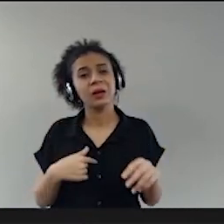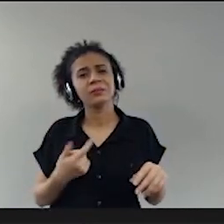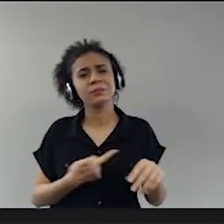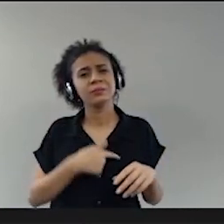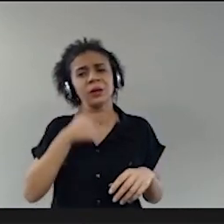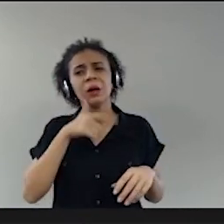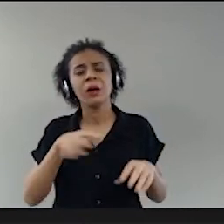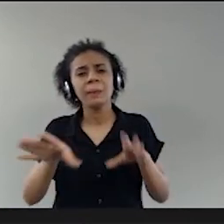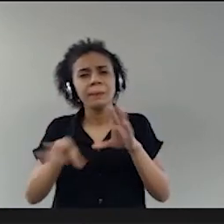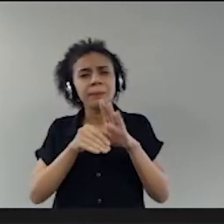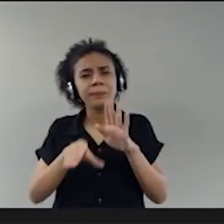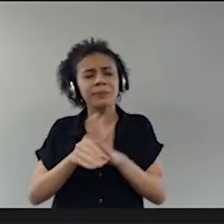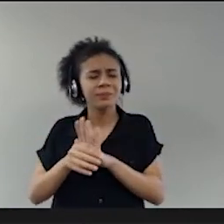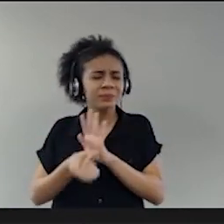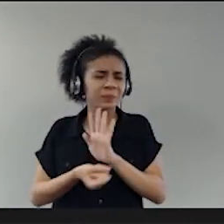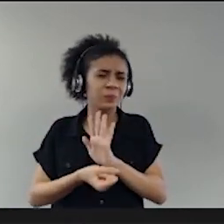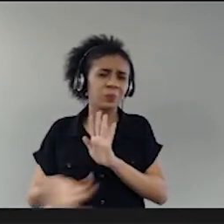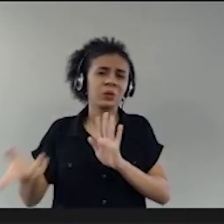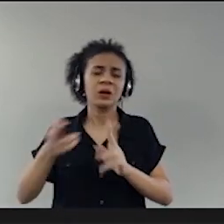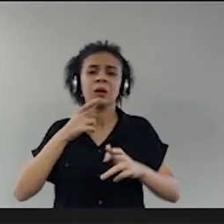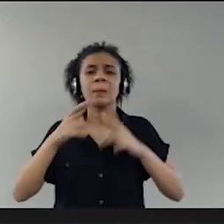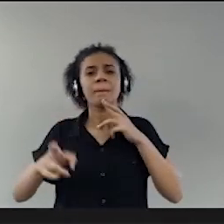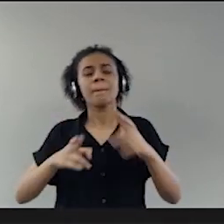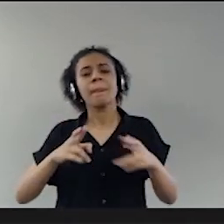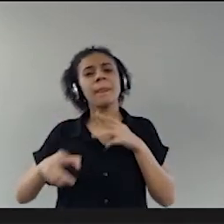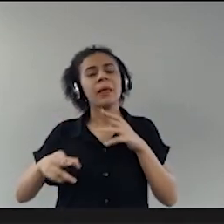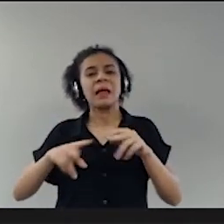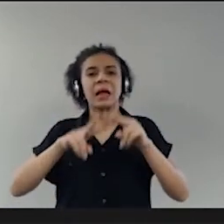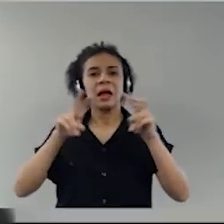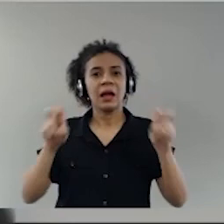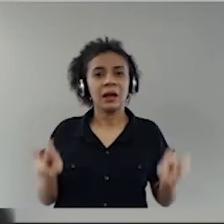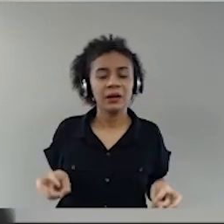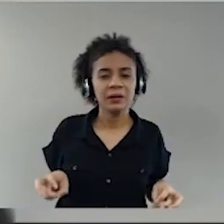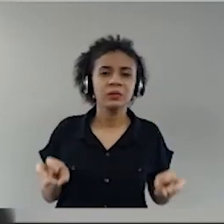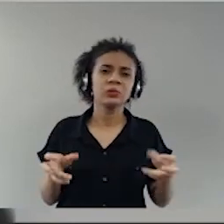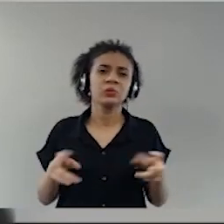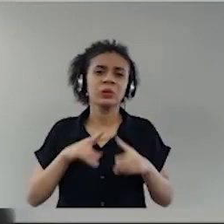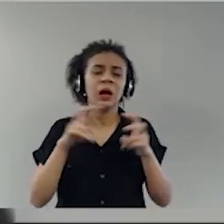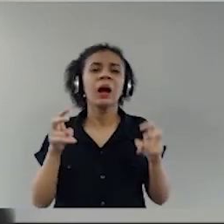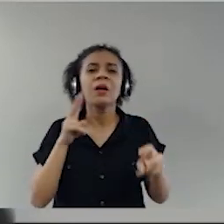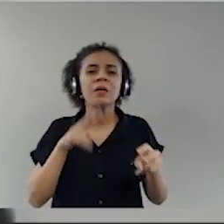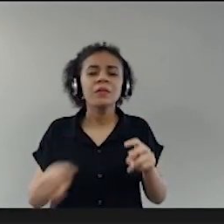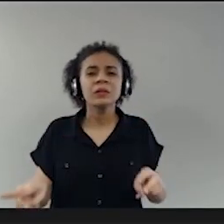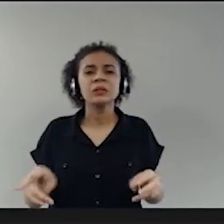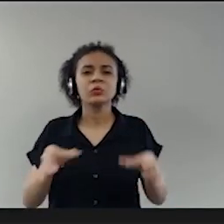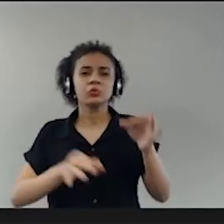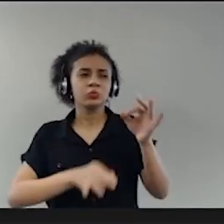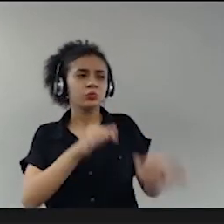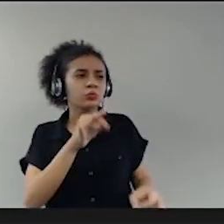foram abordadas inúmeras respostas, questões com a visão